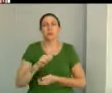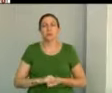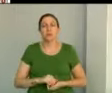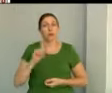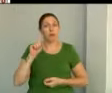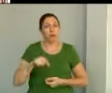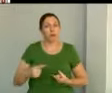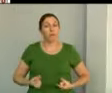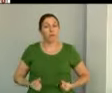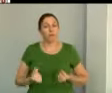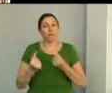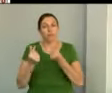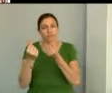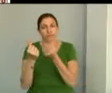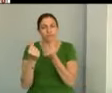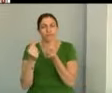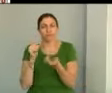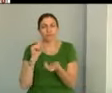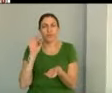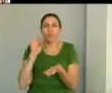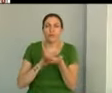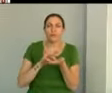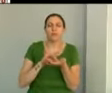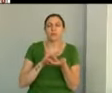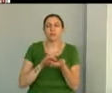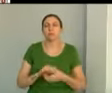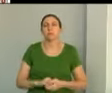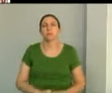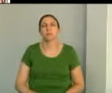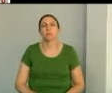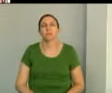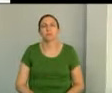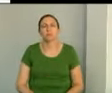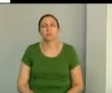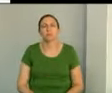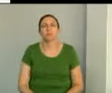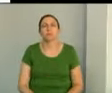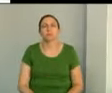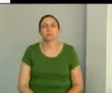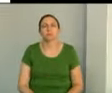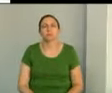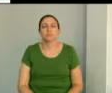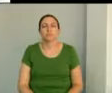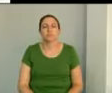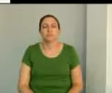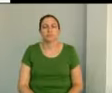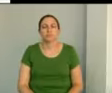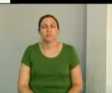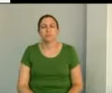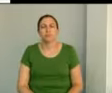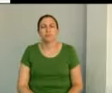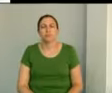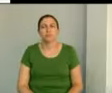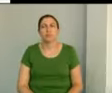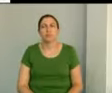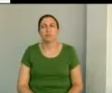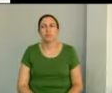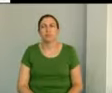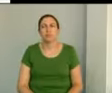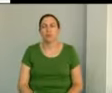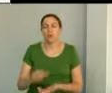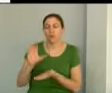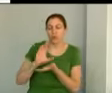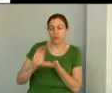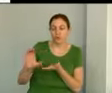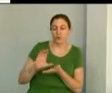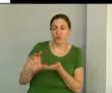despesas correntes, despesas de manutenção, de custeio da prefeitura, do município. E para investimentos, então, nós temos